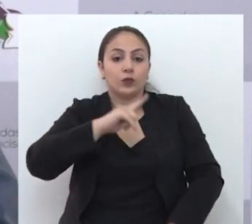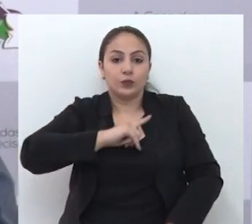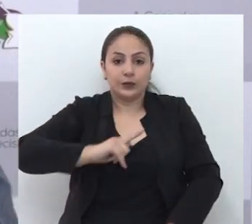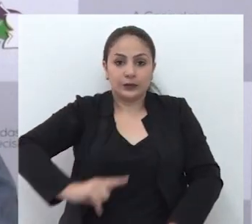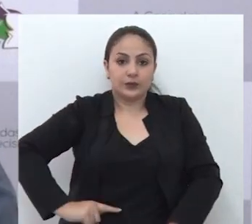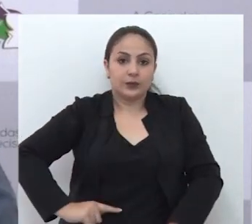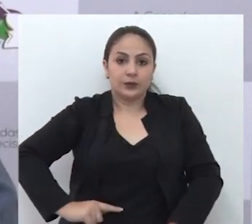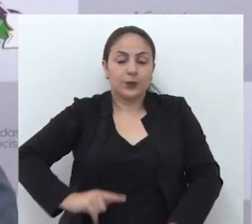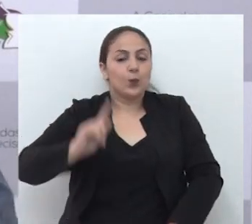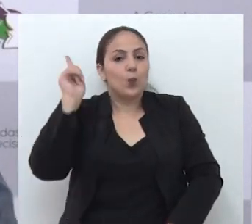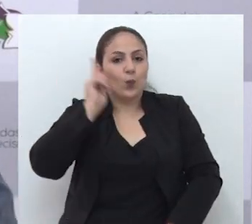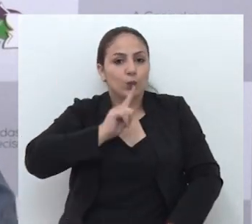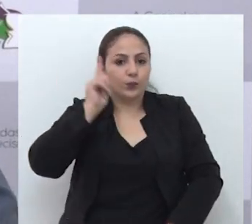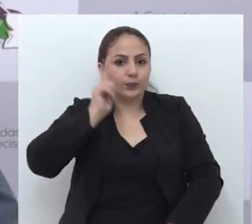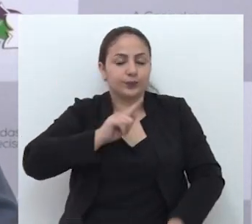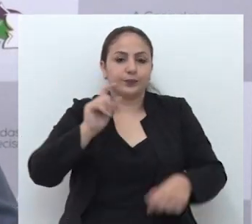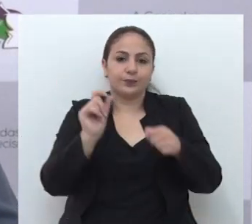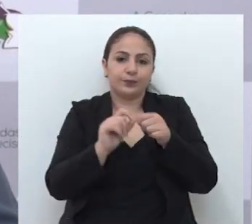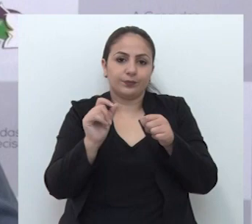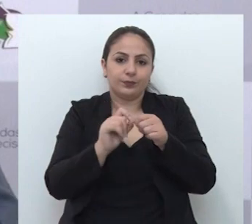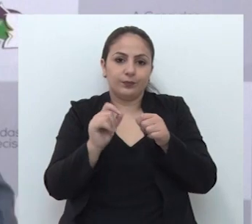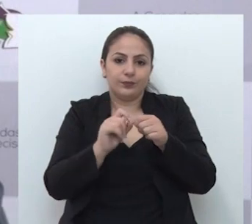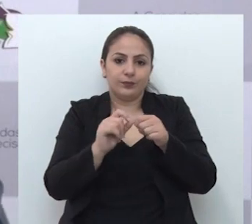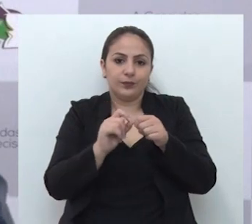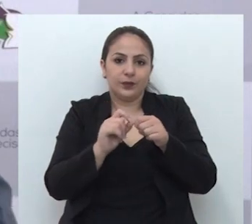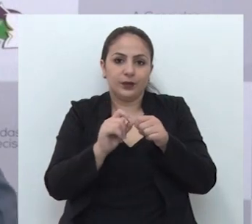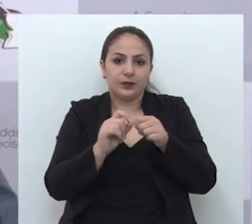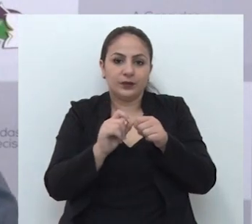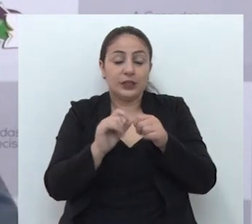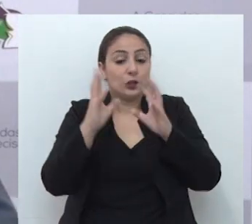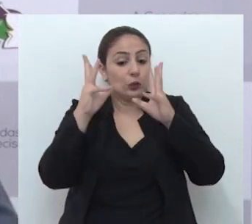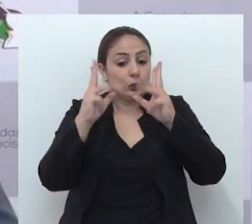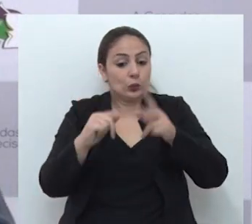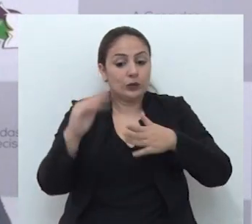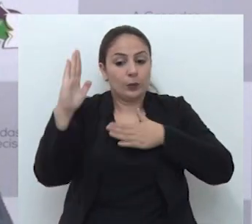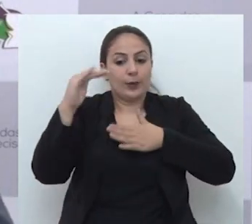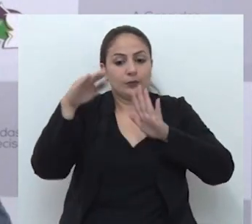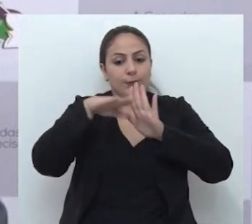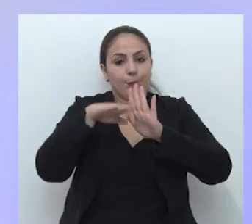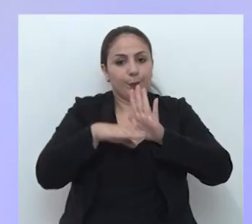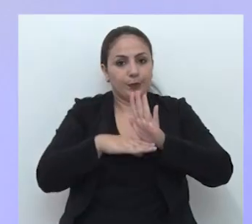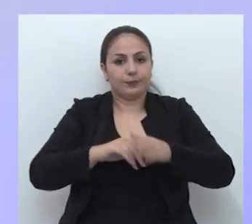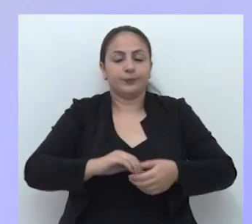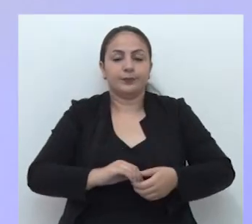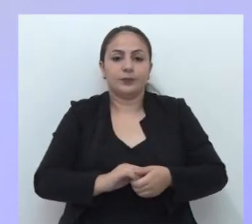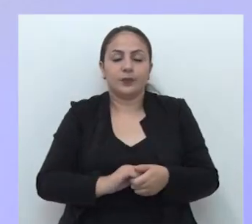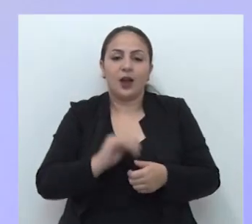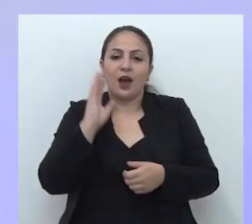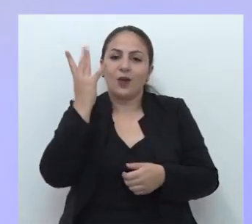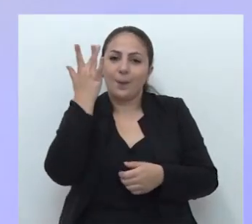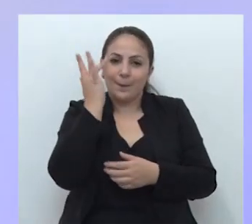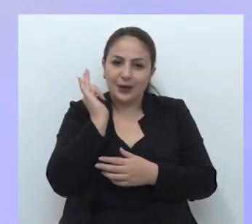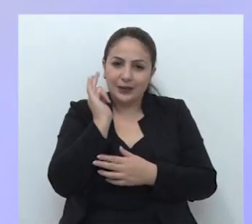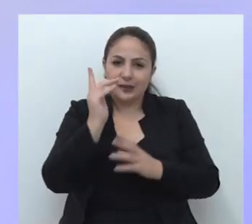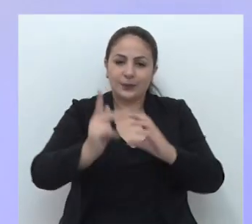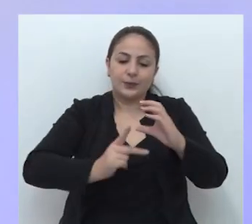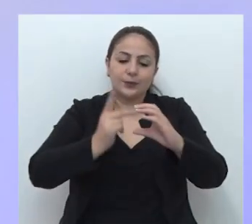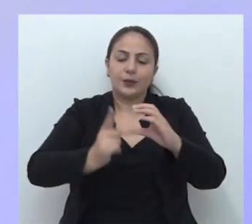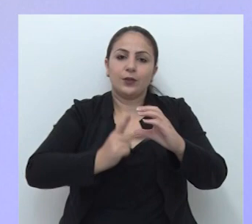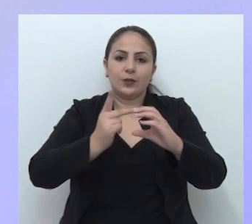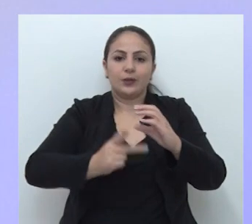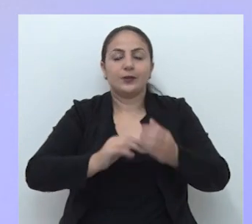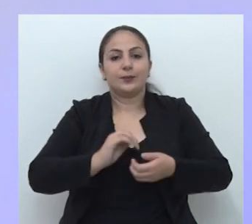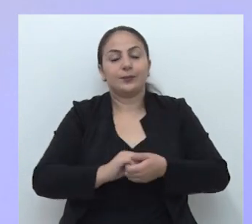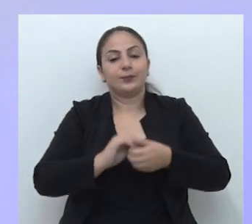futuro governador consiga cumprir as promessas que ele fez. Acontece amanhã na Câmara